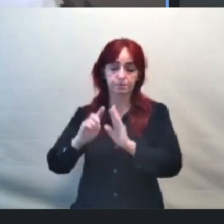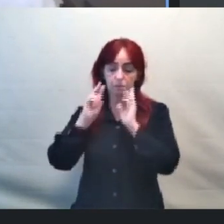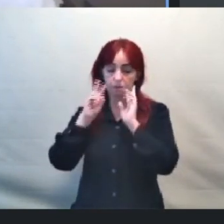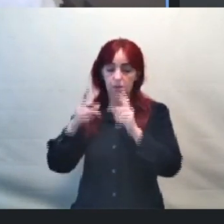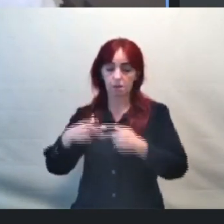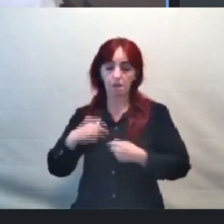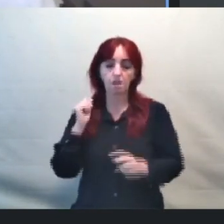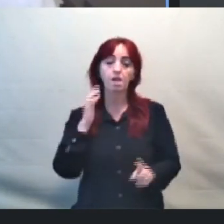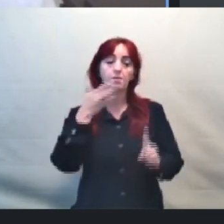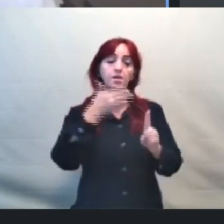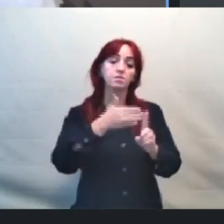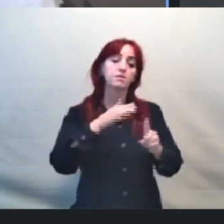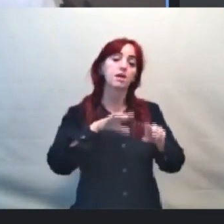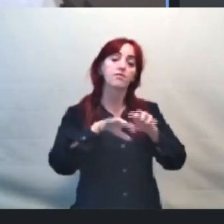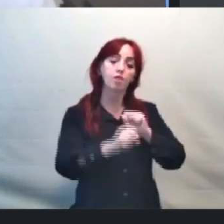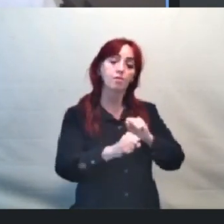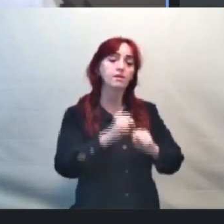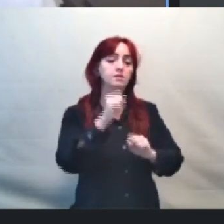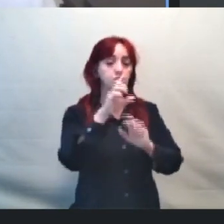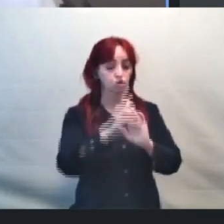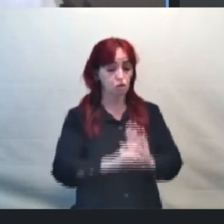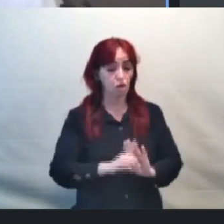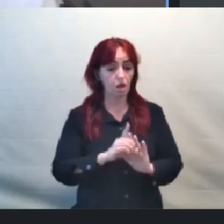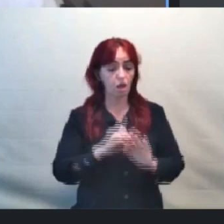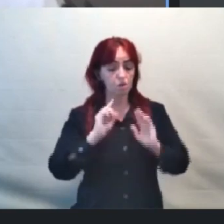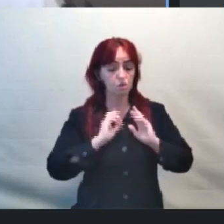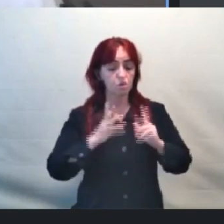da formação em direitos humanos, a gente tem como público